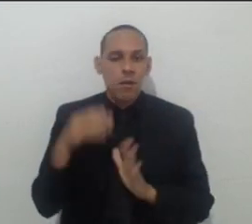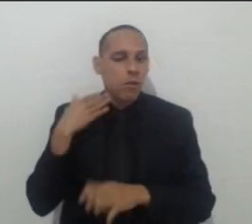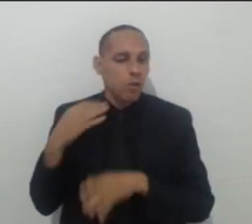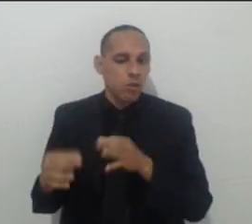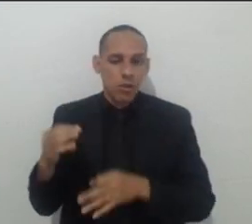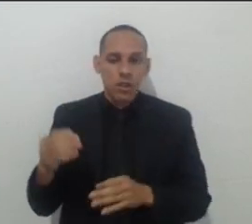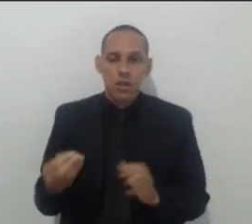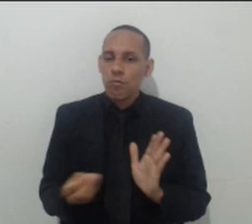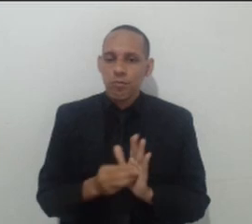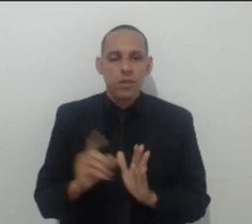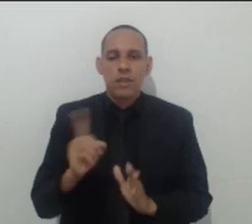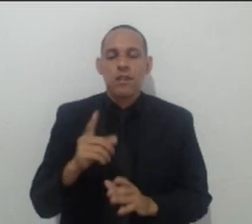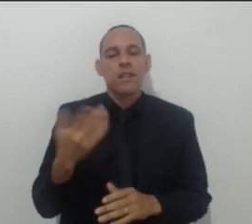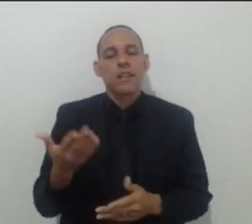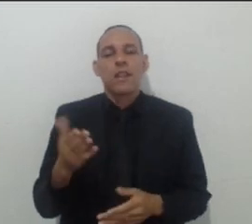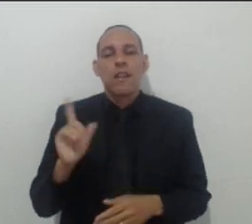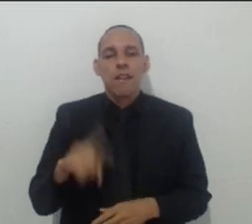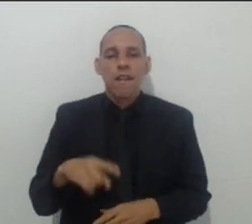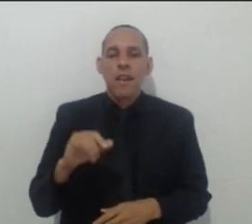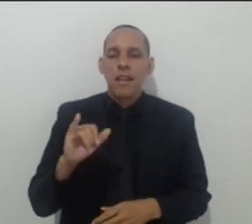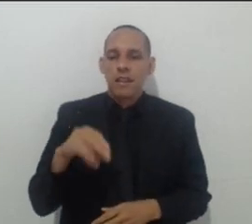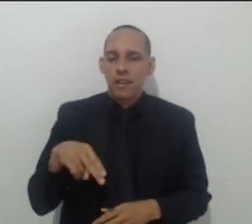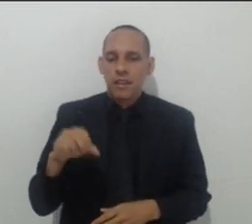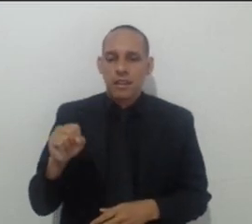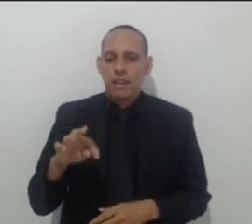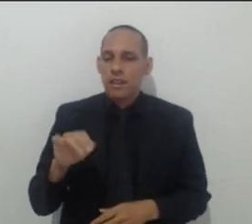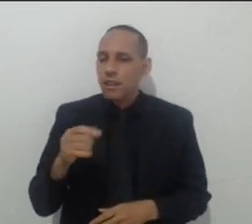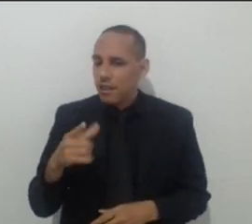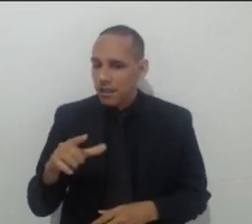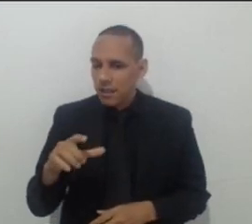seria uma supressão de instância se manifestar sobre isso, eles